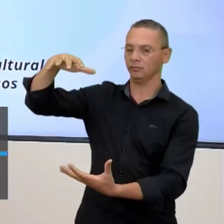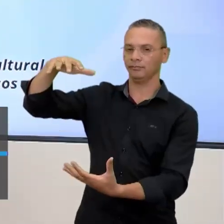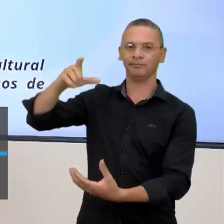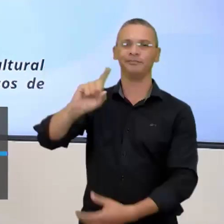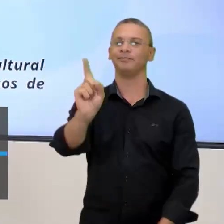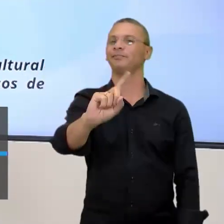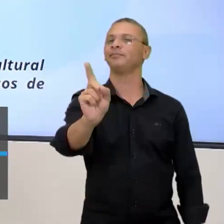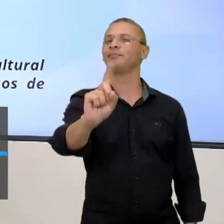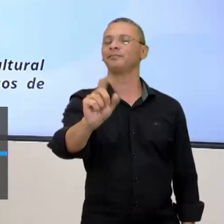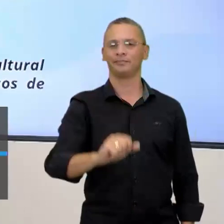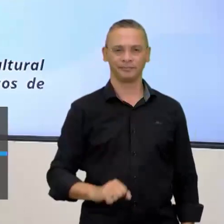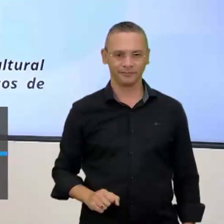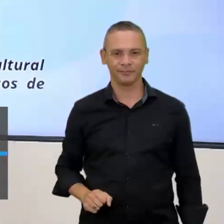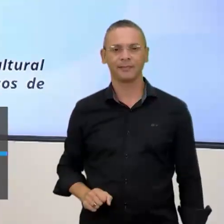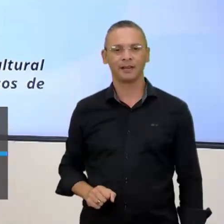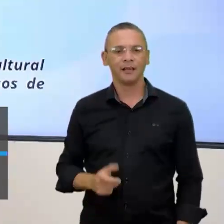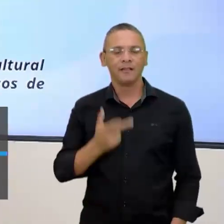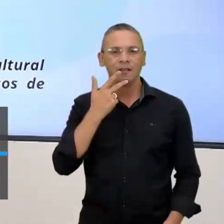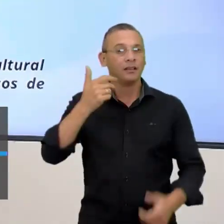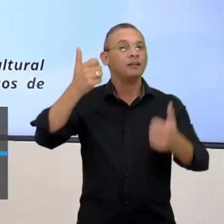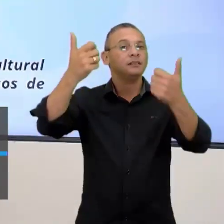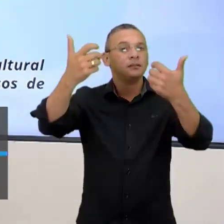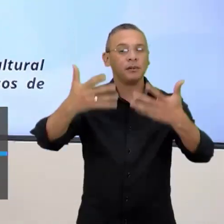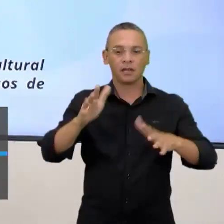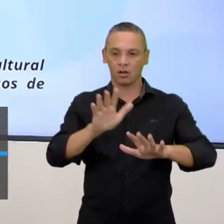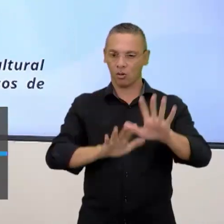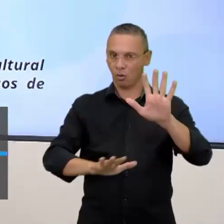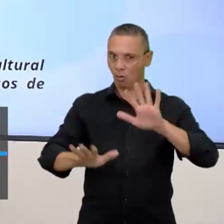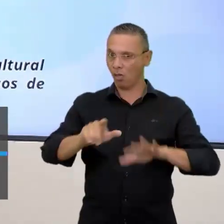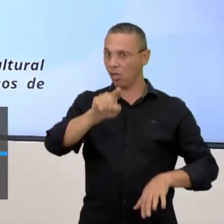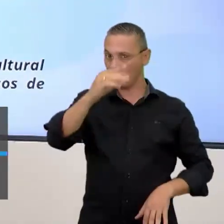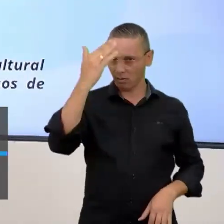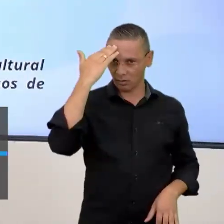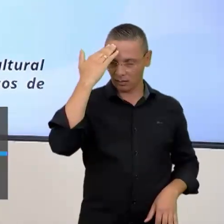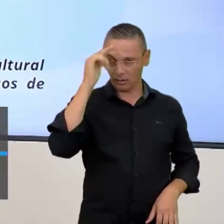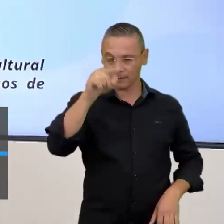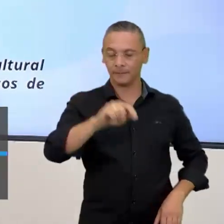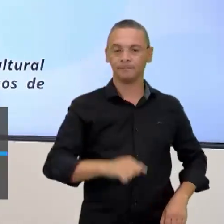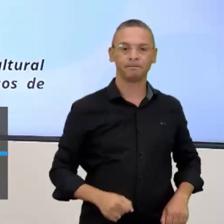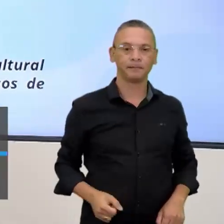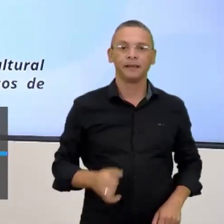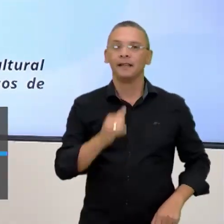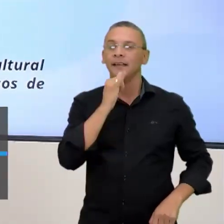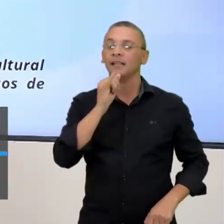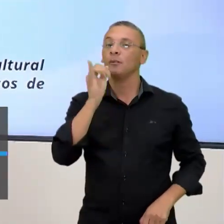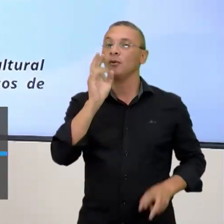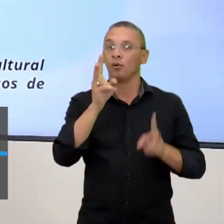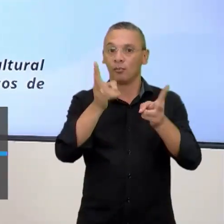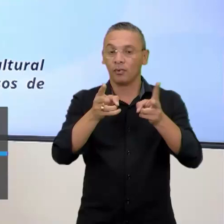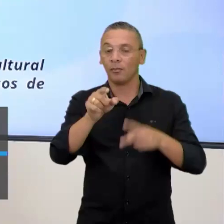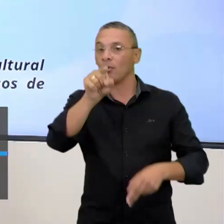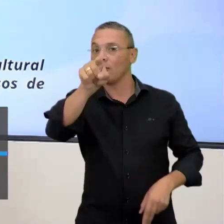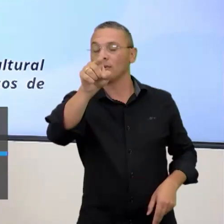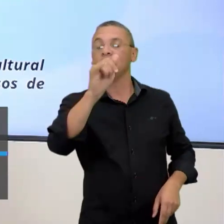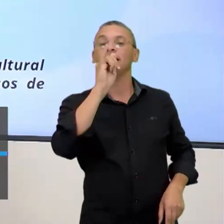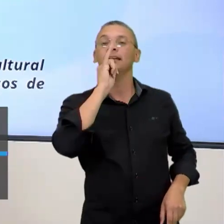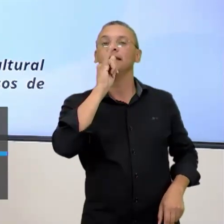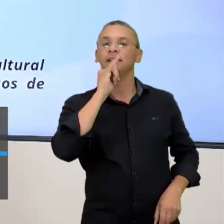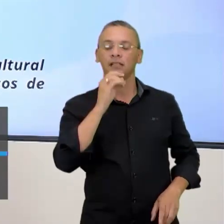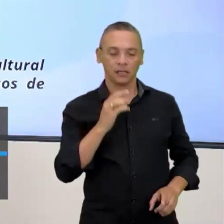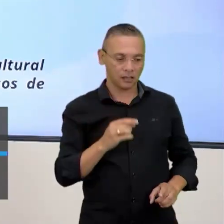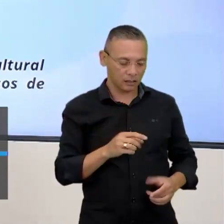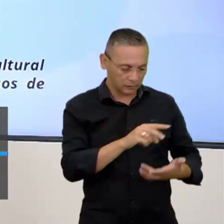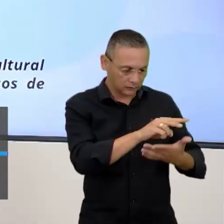vazio. E eu vou falar isso com vocês com muito cuidado para não ser mal compreendido. Funciona assim, se toda vez que você